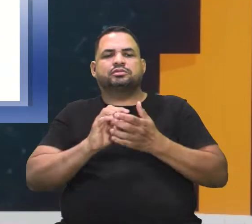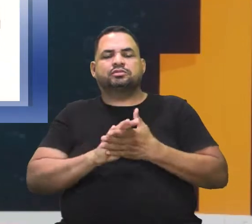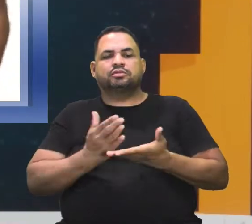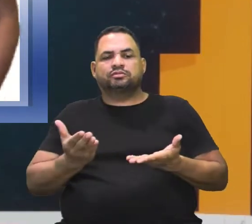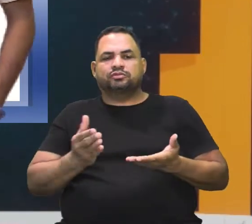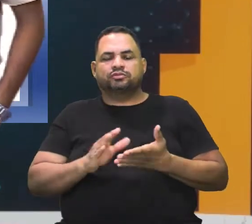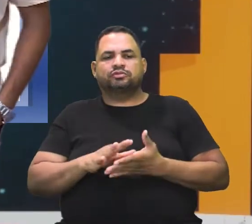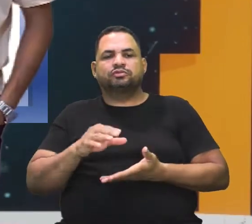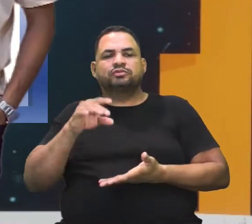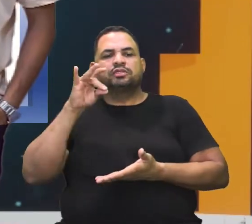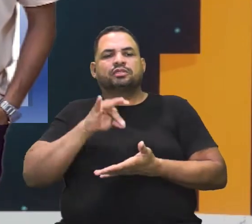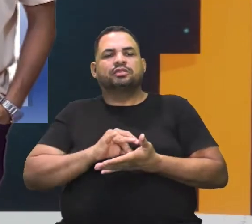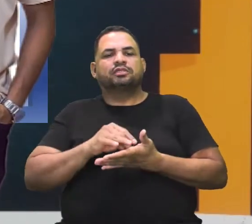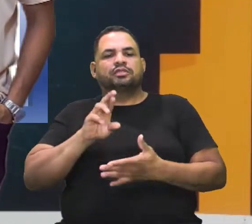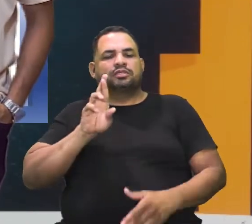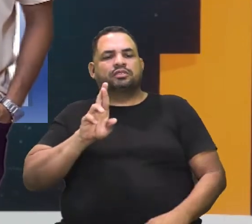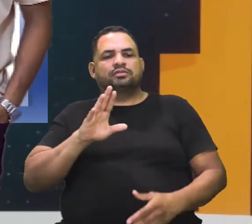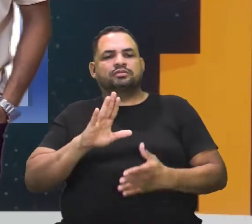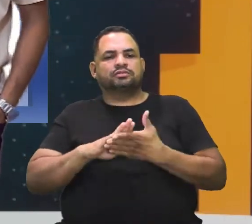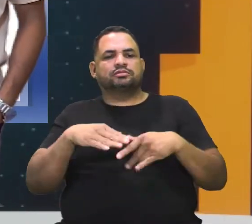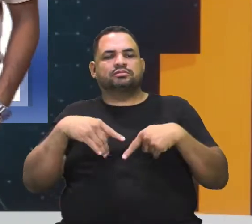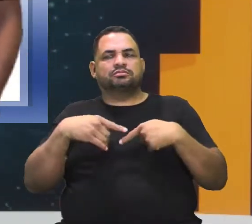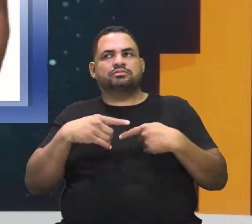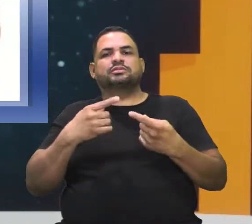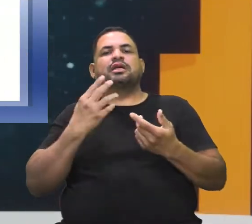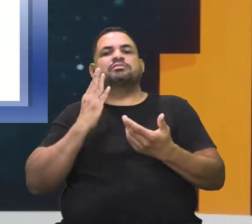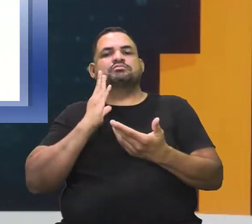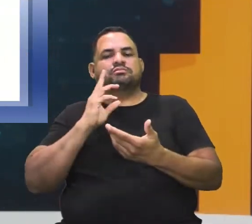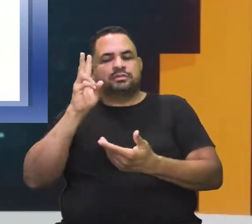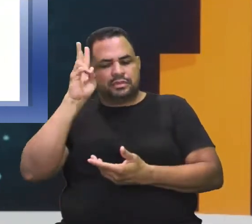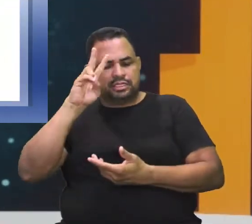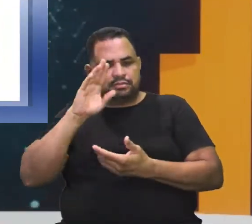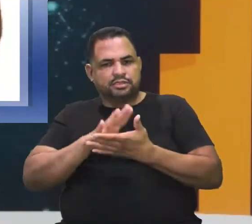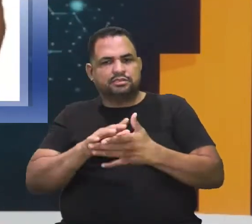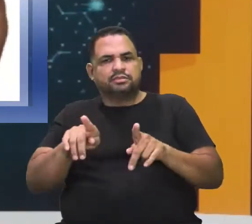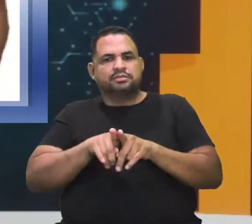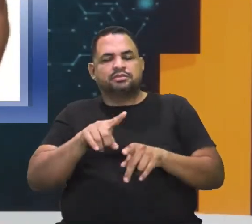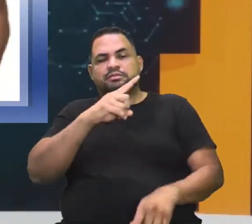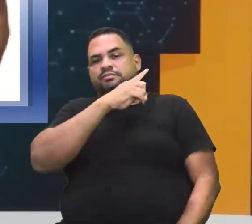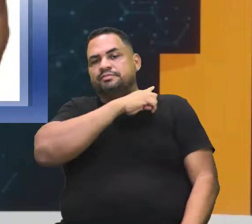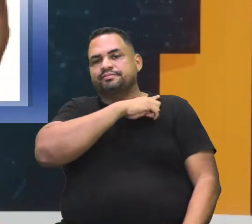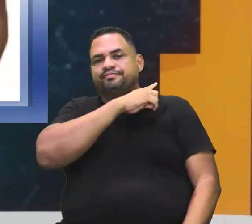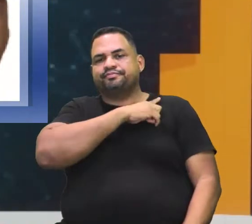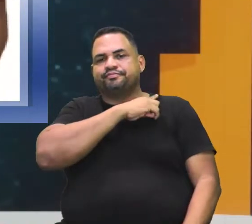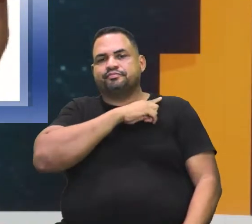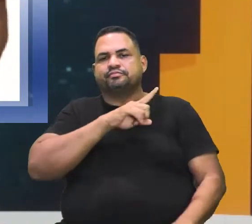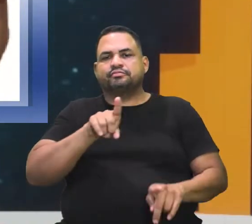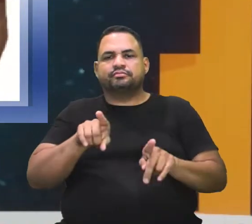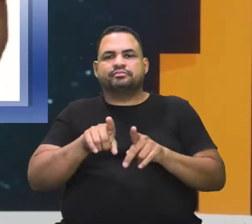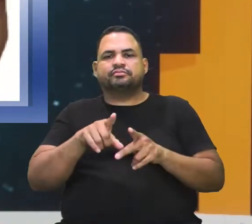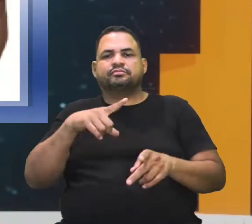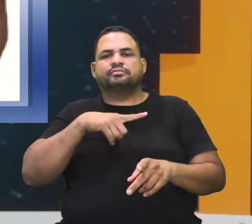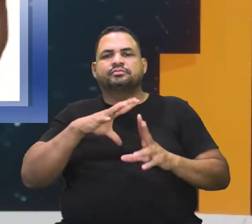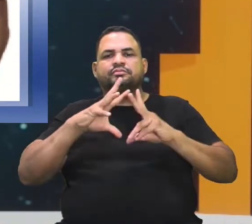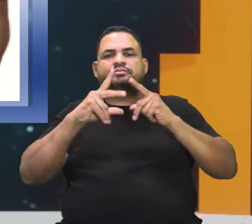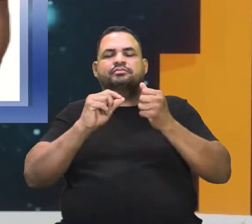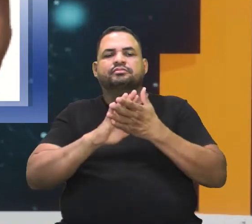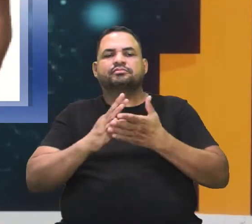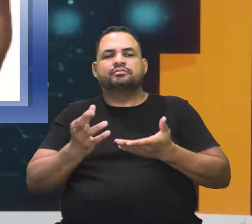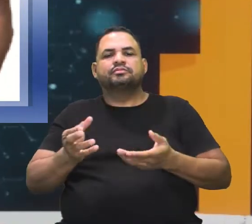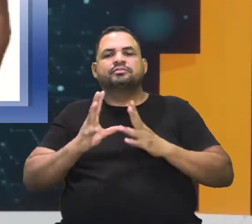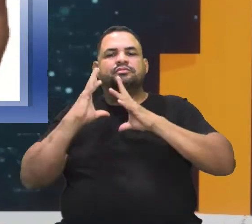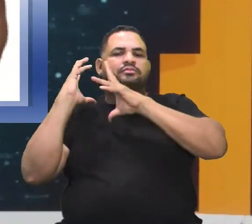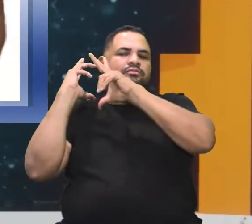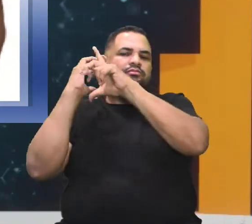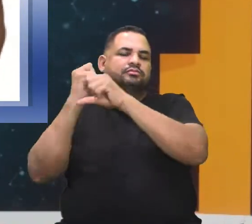né? E claro, isso também a gente revê no primeiro ano. O nosso primeiro ano tem toda essa revisão. Com